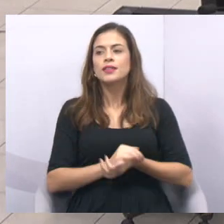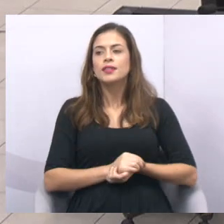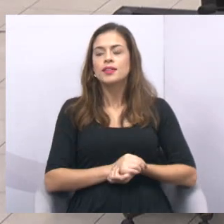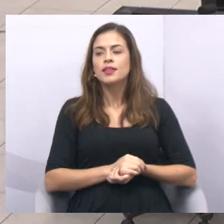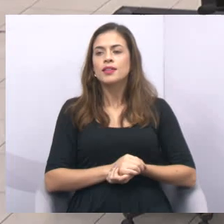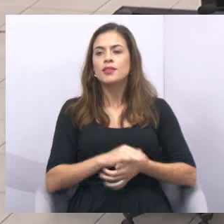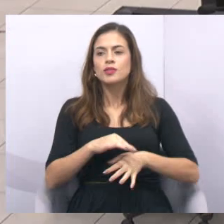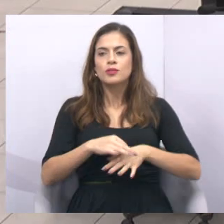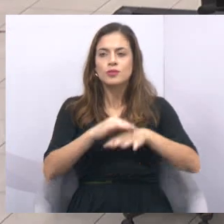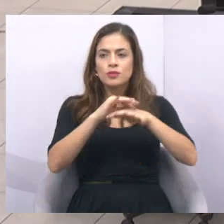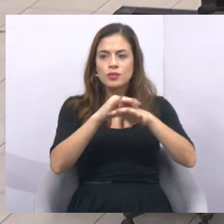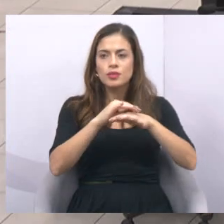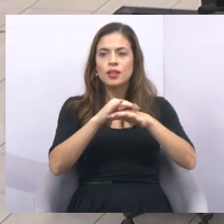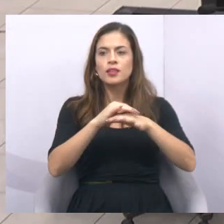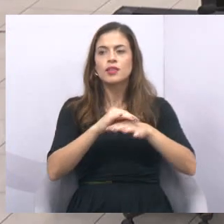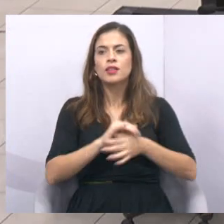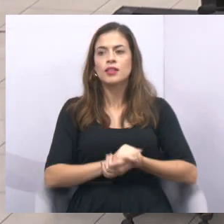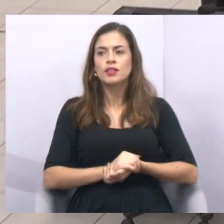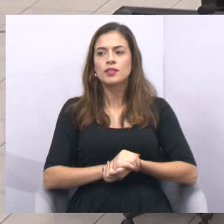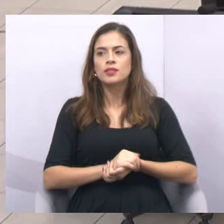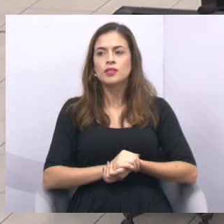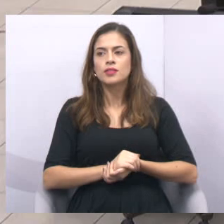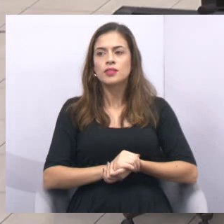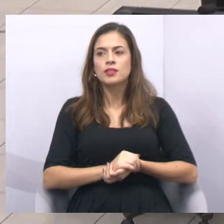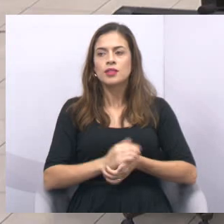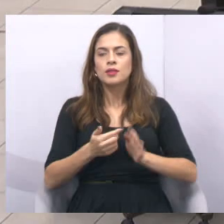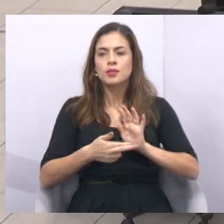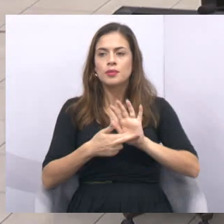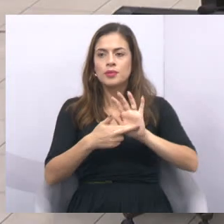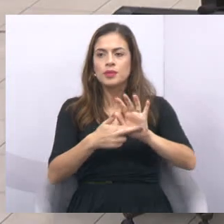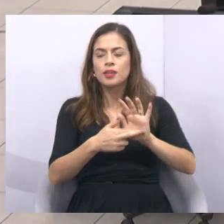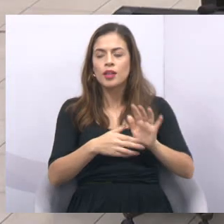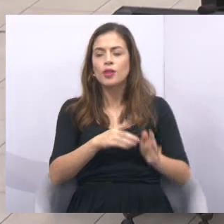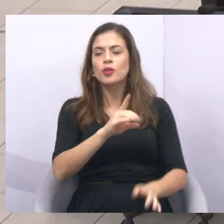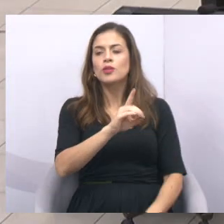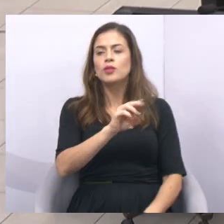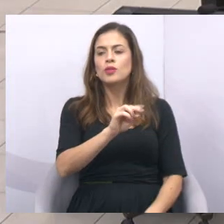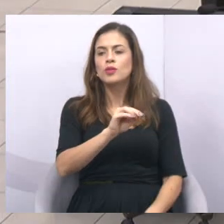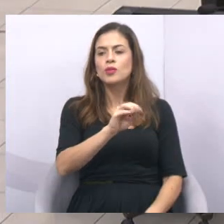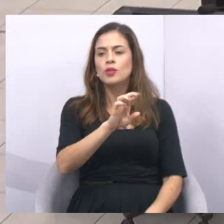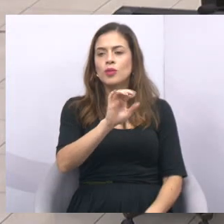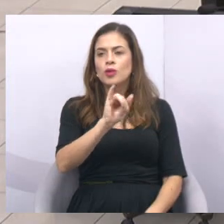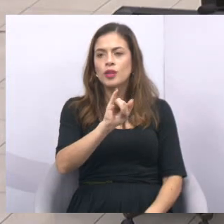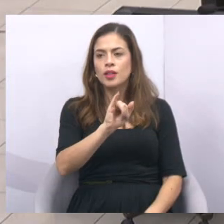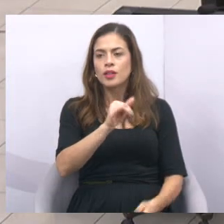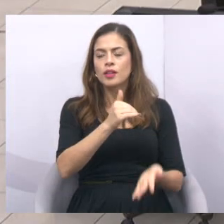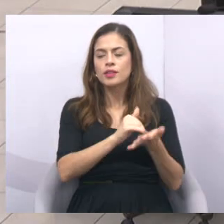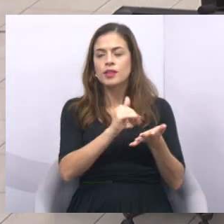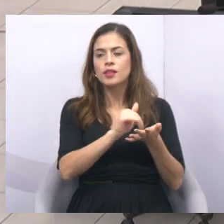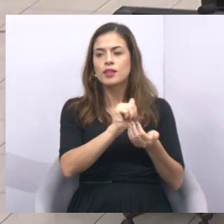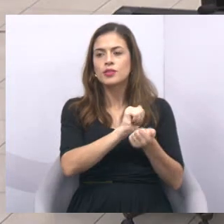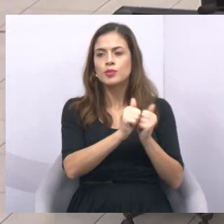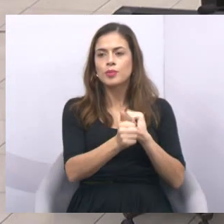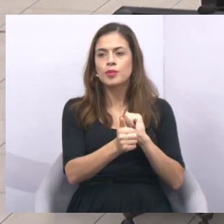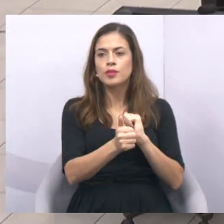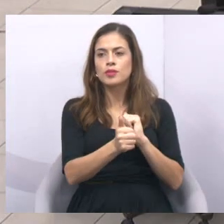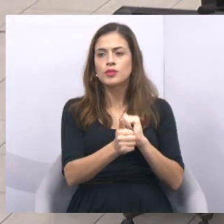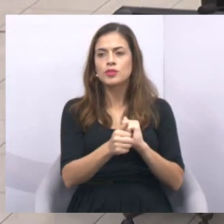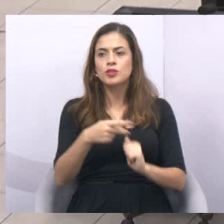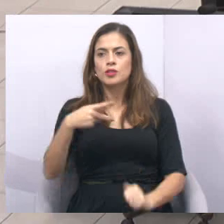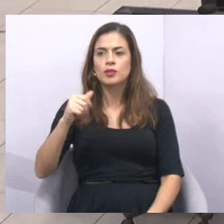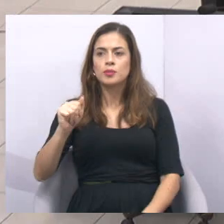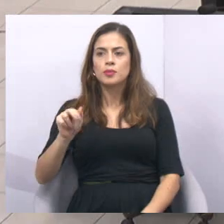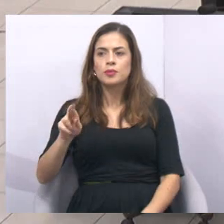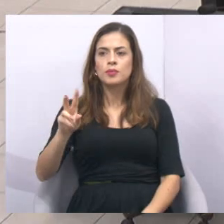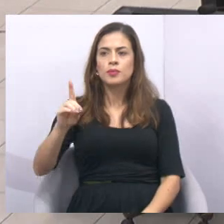as autoridades municipais na figura do nosso amigo Dori, secretário de Esportes,